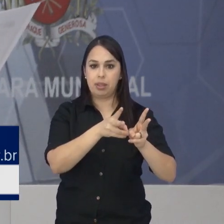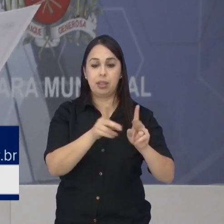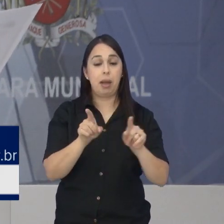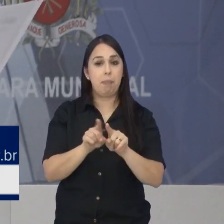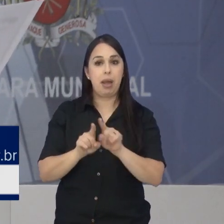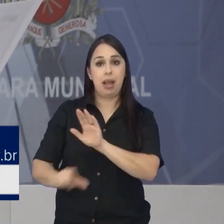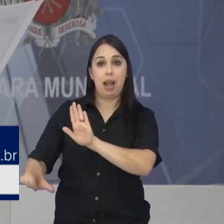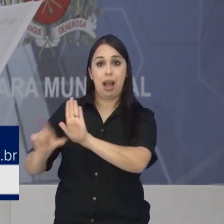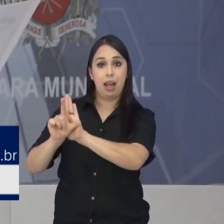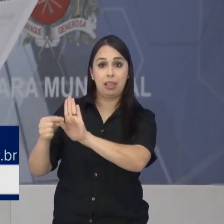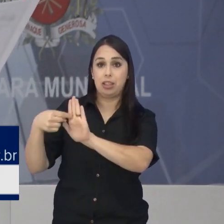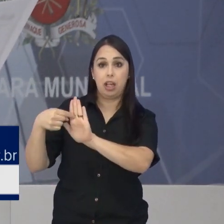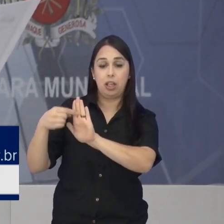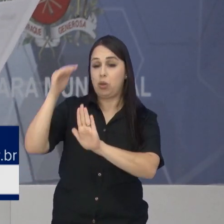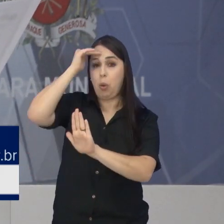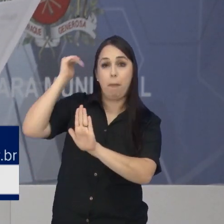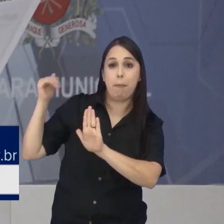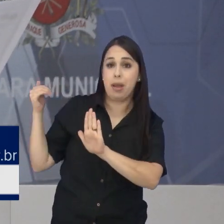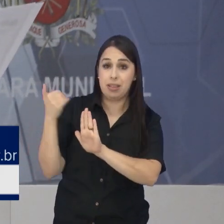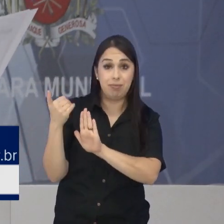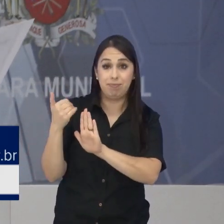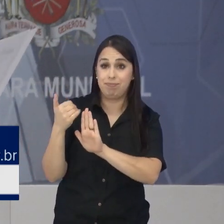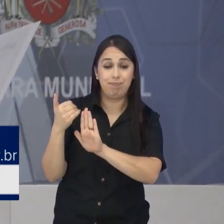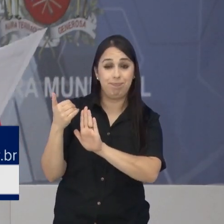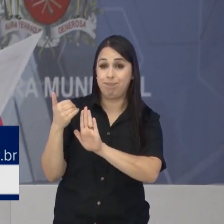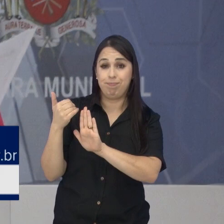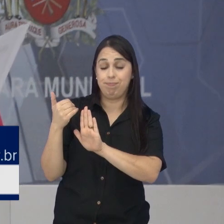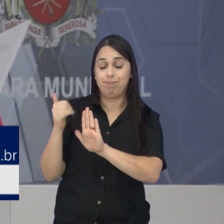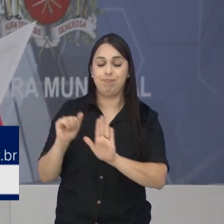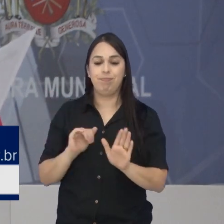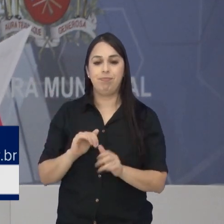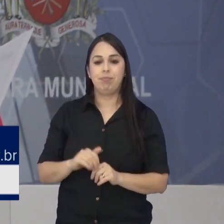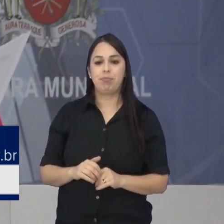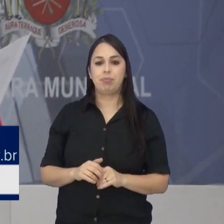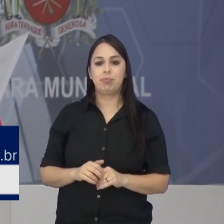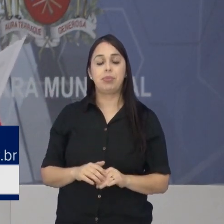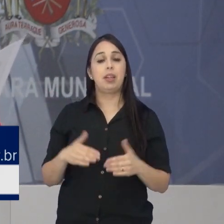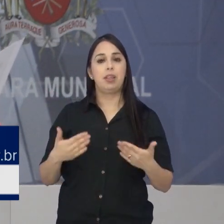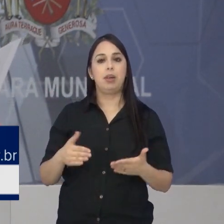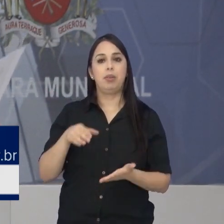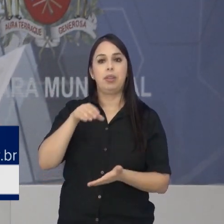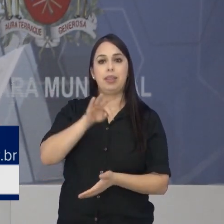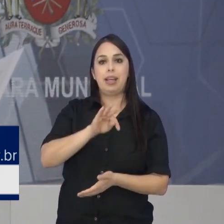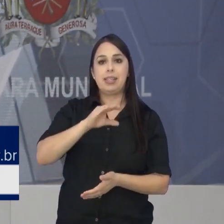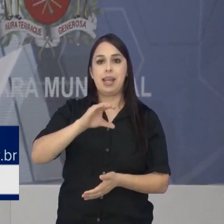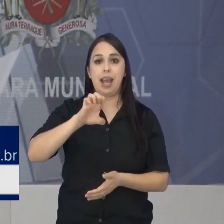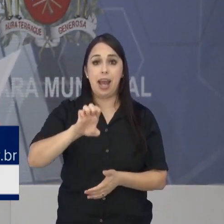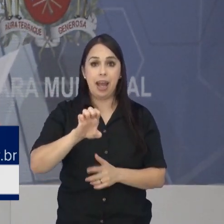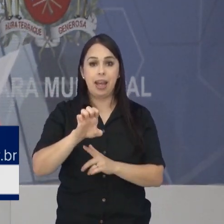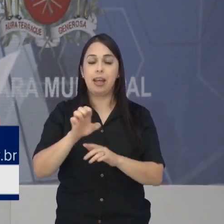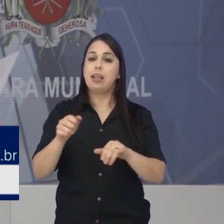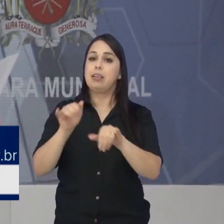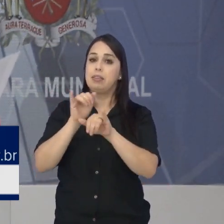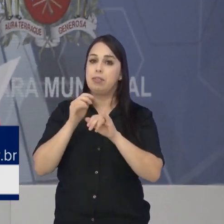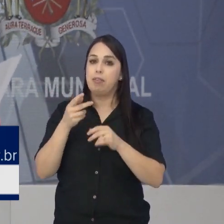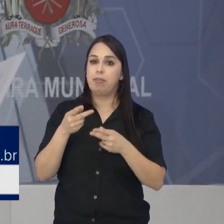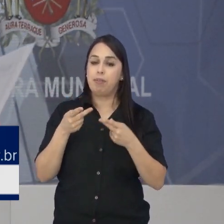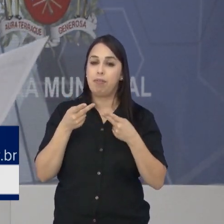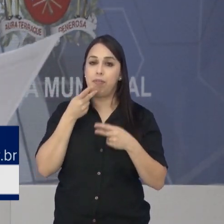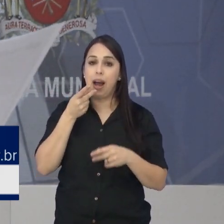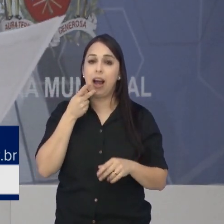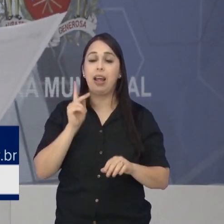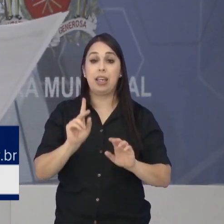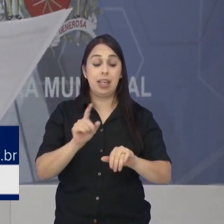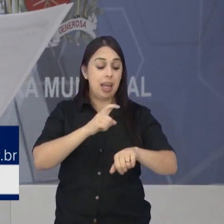descumprimento à jurisprudência e recomendação deste tribunal. Então, o Tribunal de Contas apontando que existiu excesso de